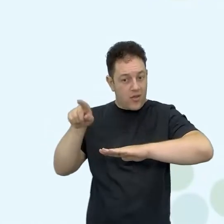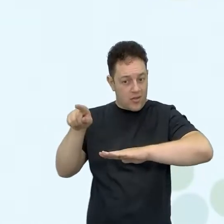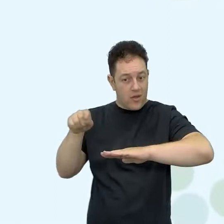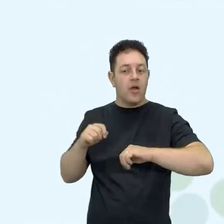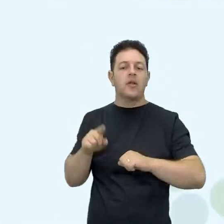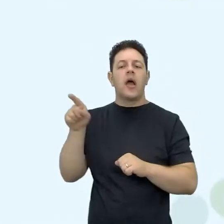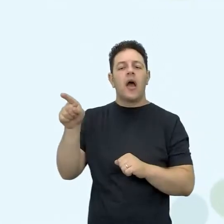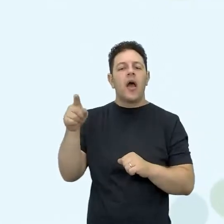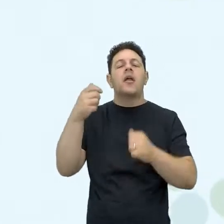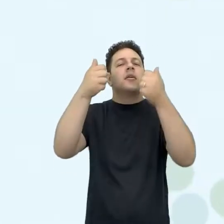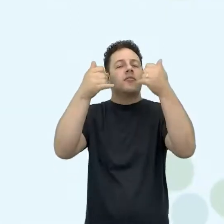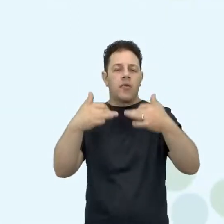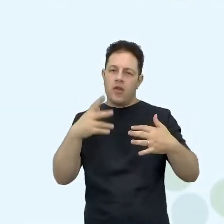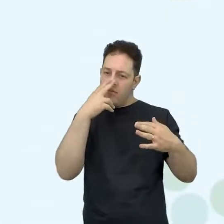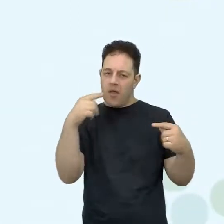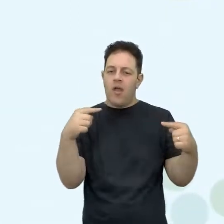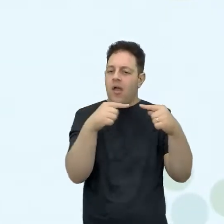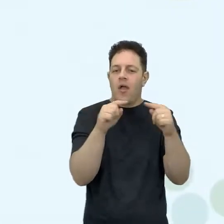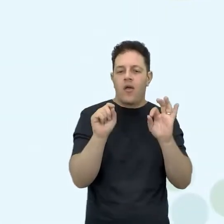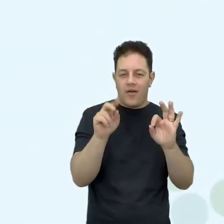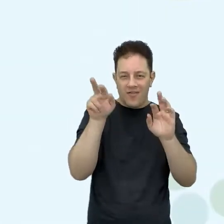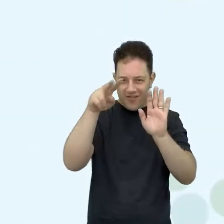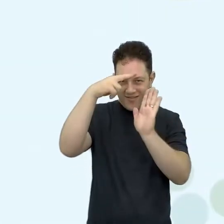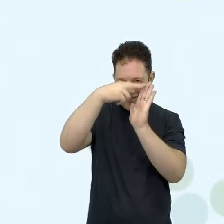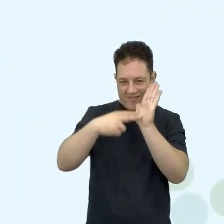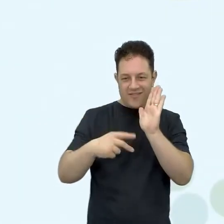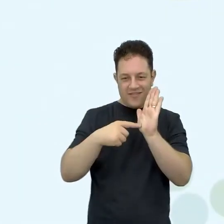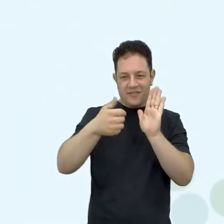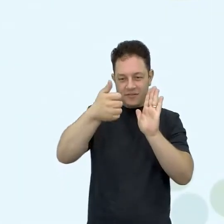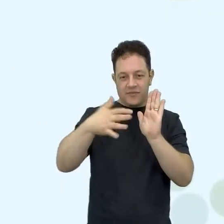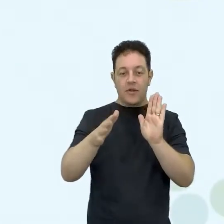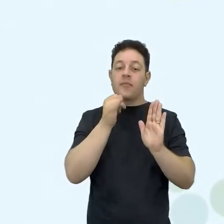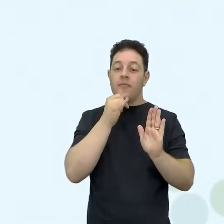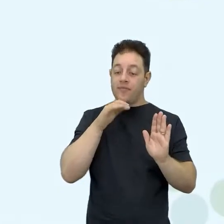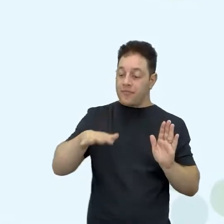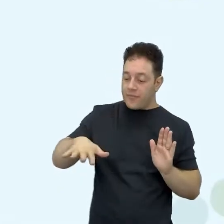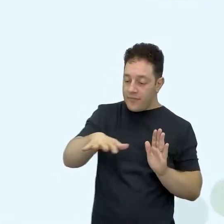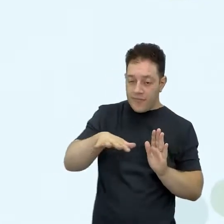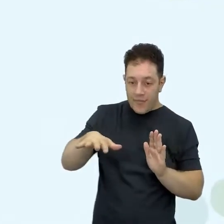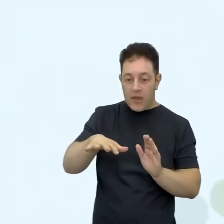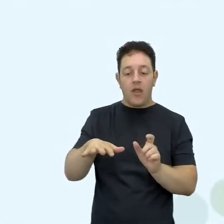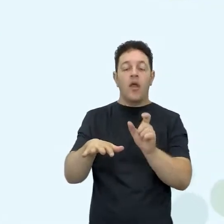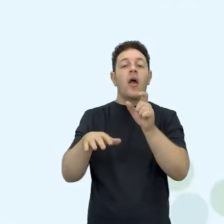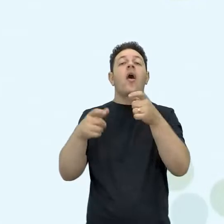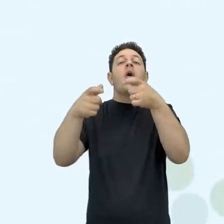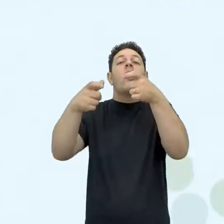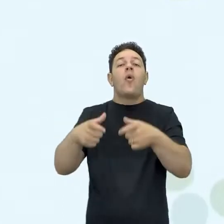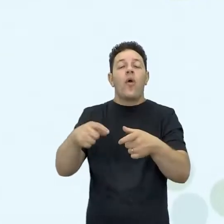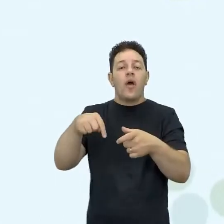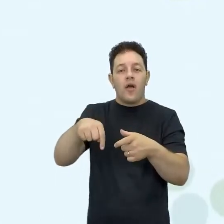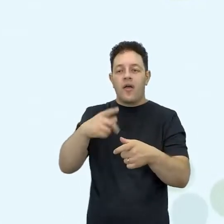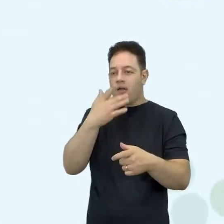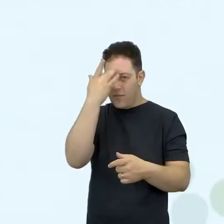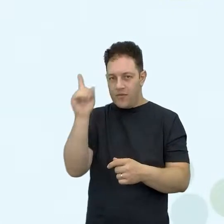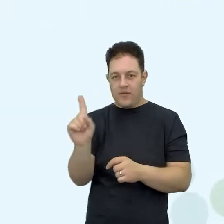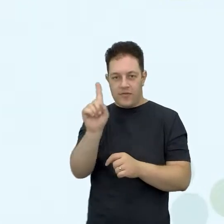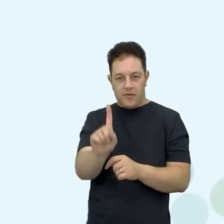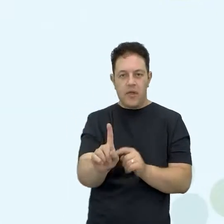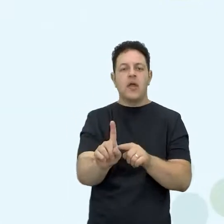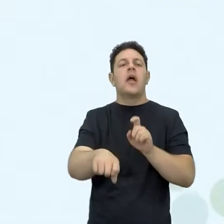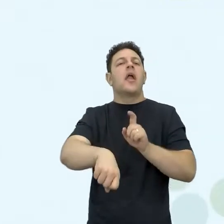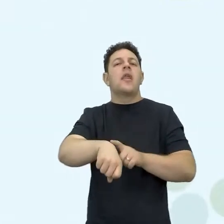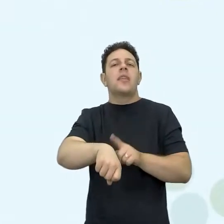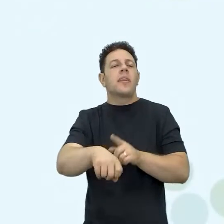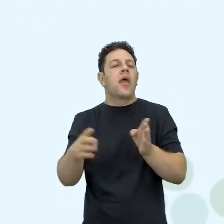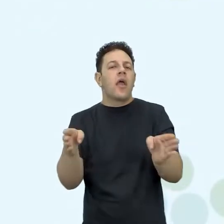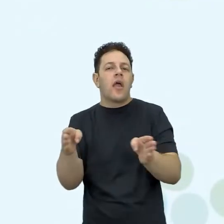ele faz essa relação aí, como a gente já leu para vocês. Então, o espaço em que o sujeito está inserido, o tempo e como